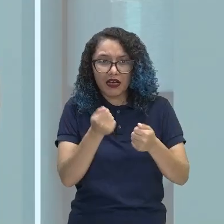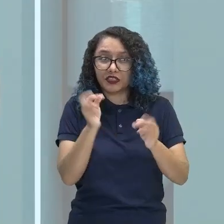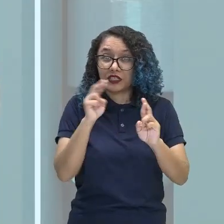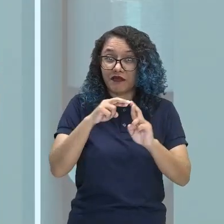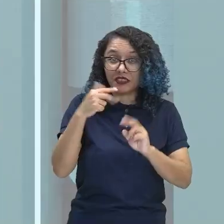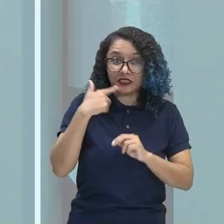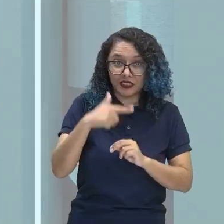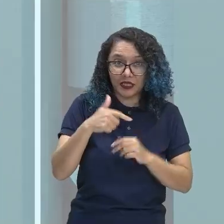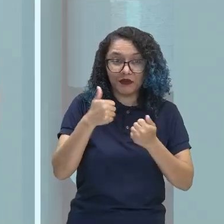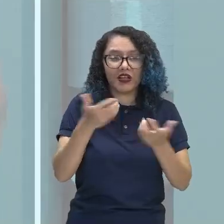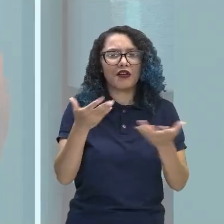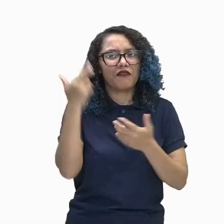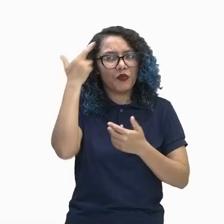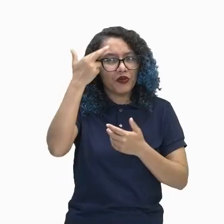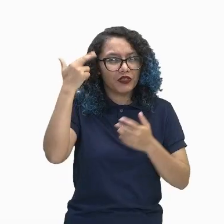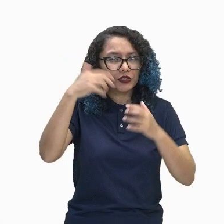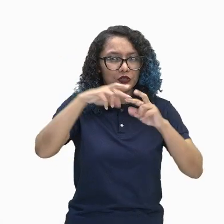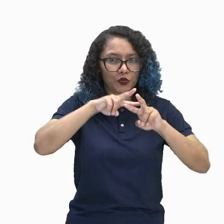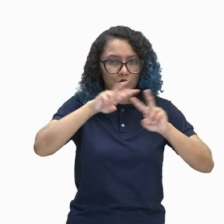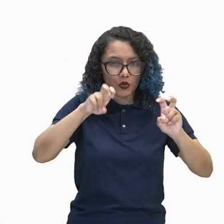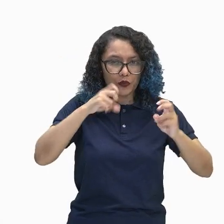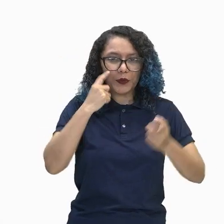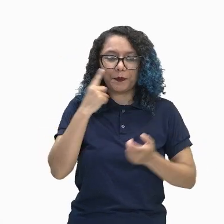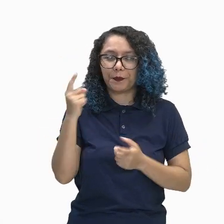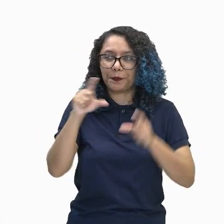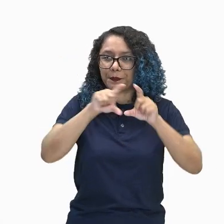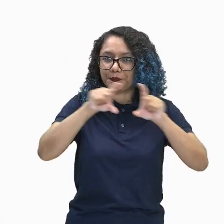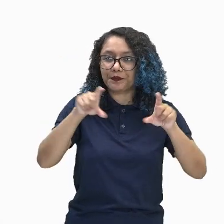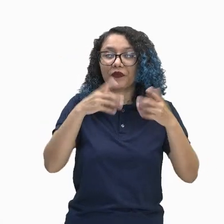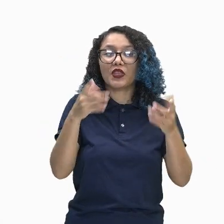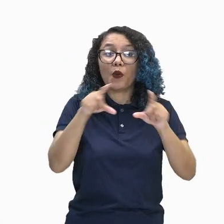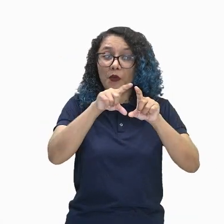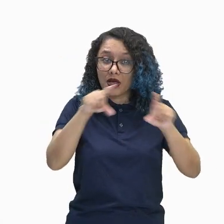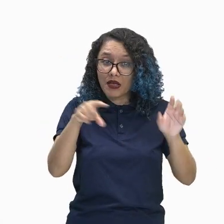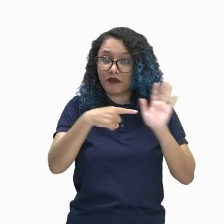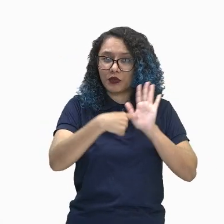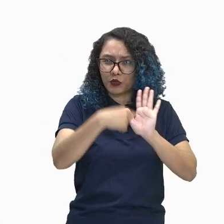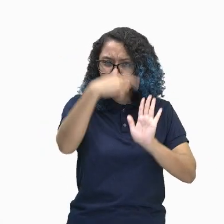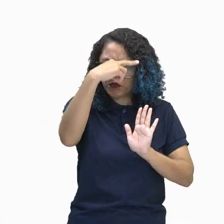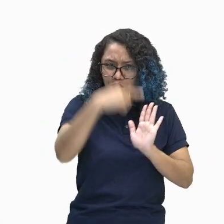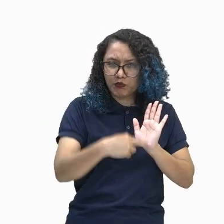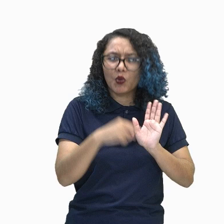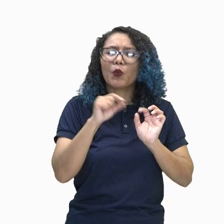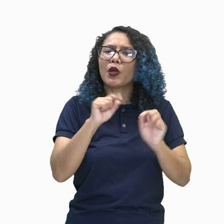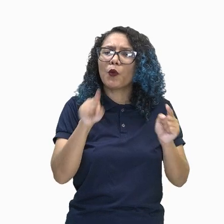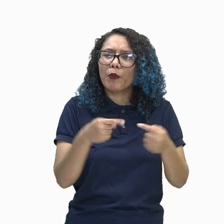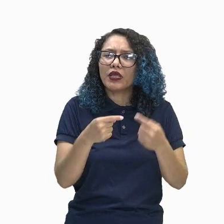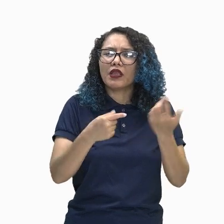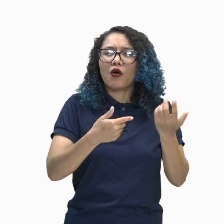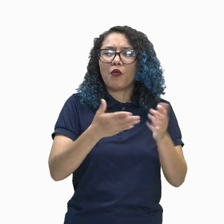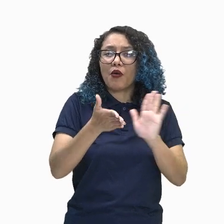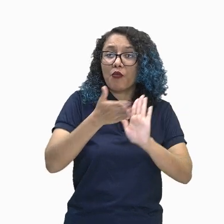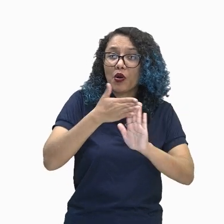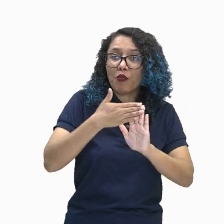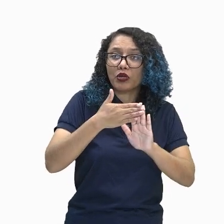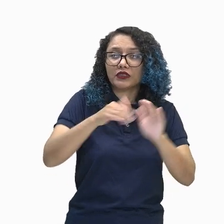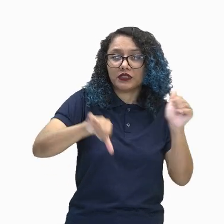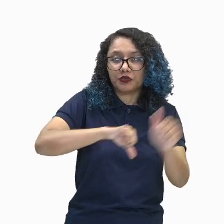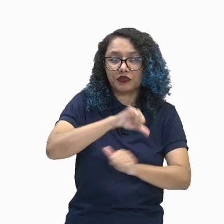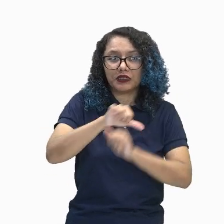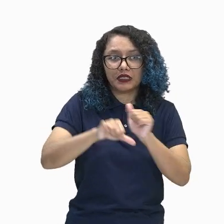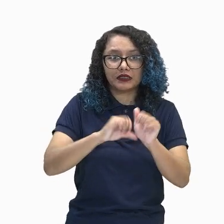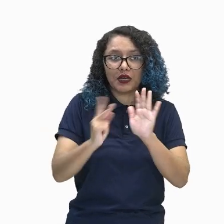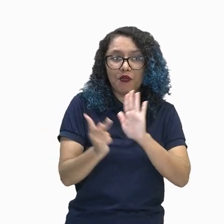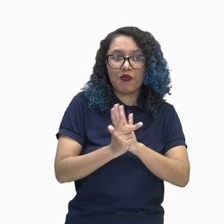refletir um pouquinho sobre esse texto, colocando aí. O parágrafo que você acabou de ler é uma proposta de intervenção de uma redação do Enem.